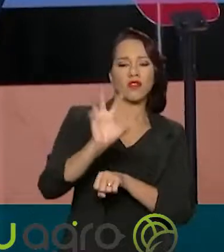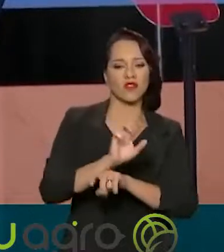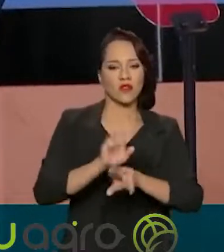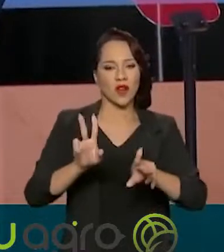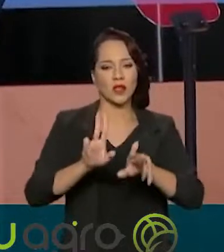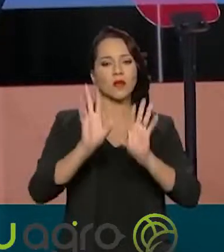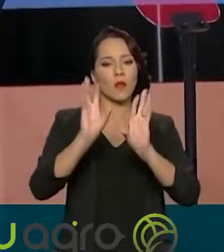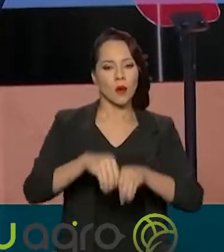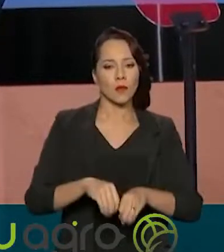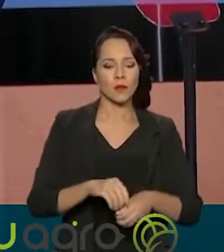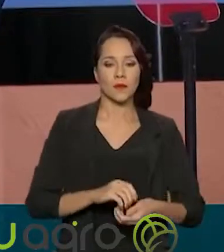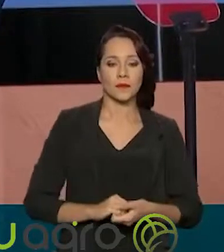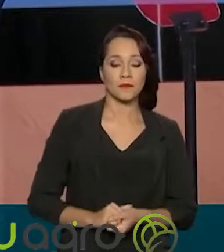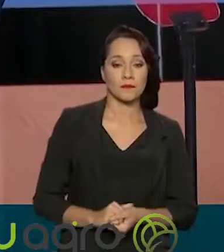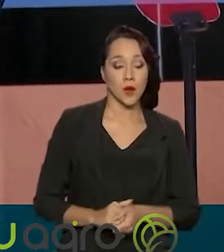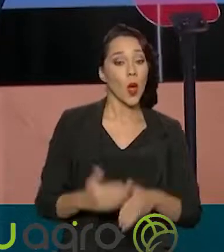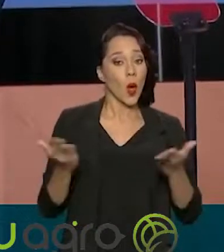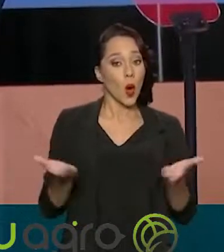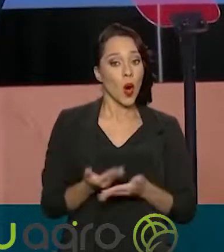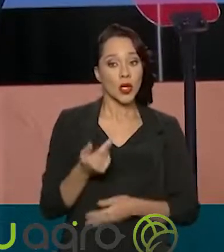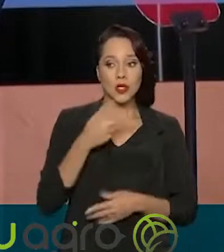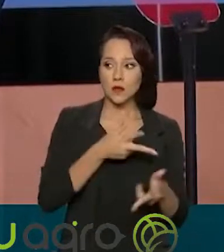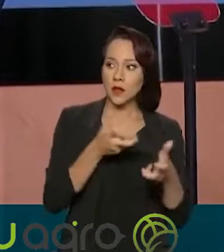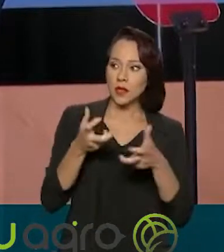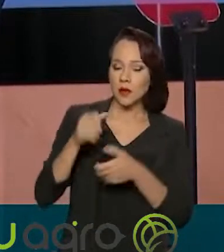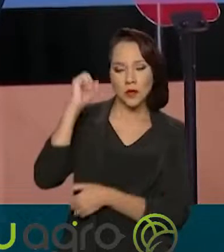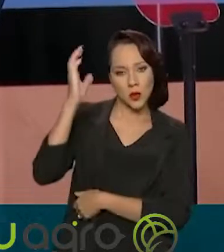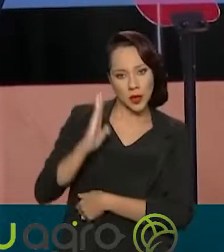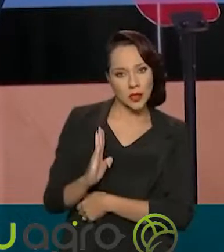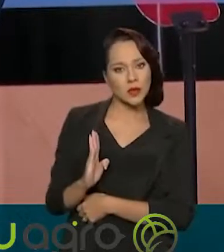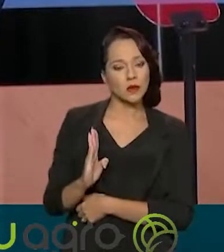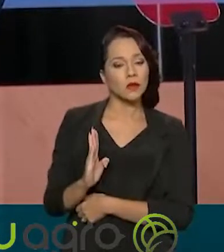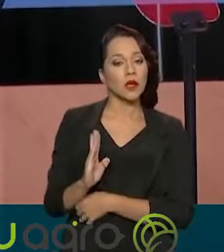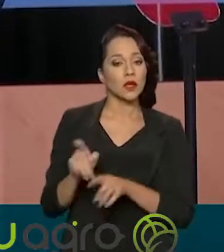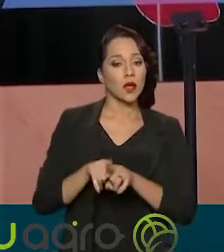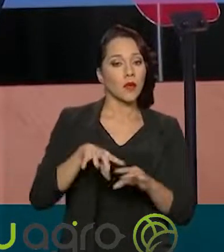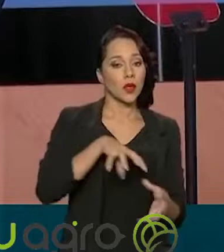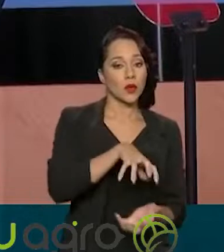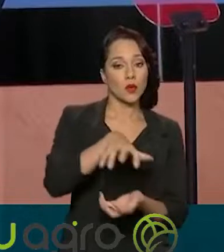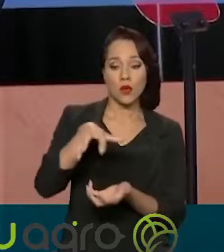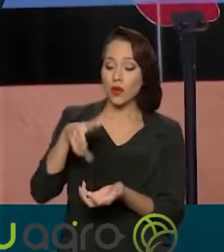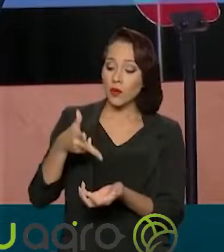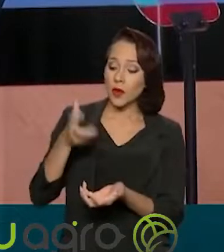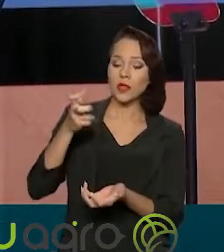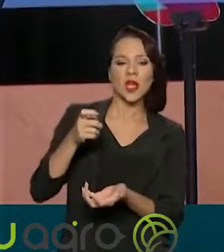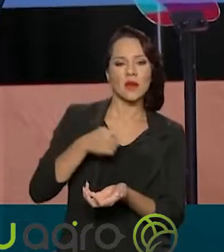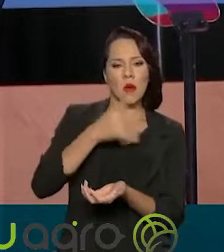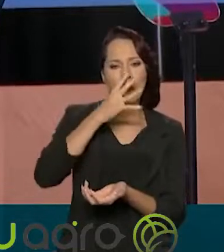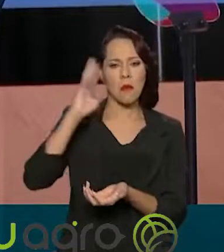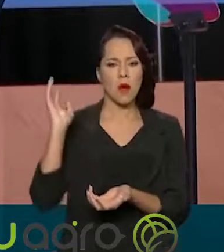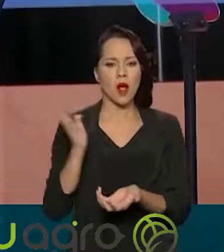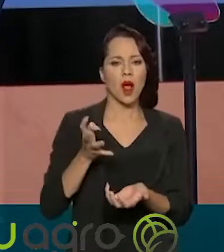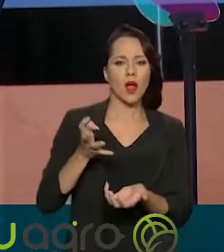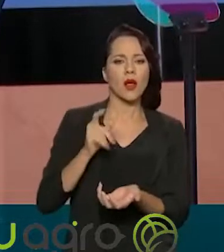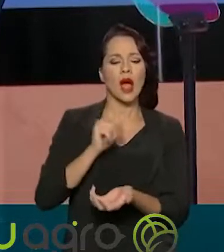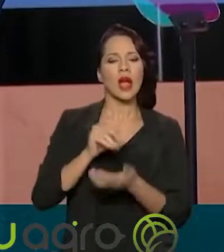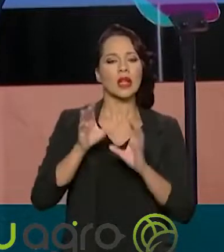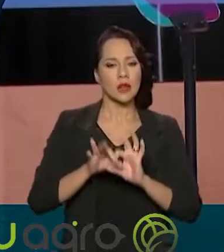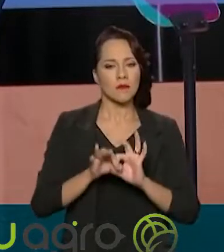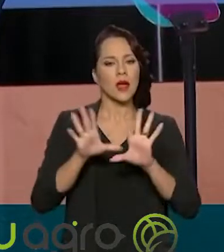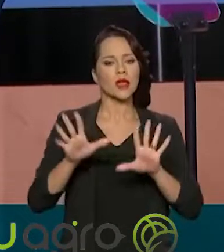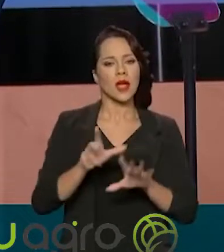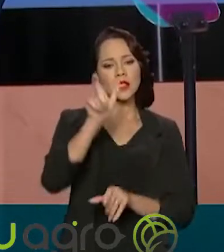Atualmente, vemos no Brasil, e em parte do mundo, um ataque claro às